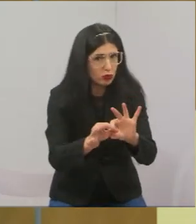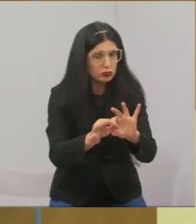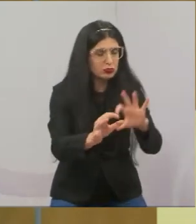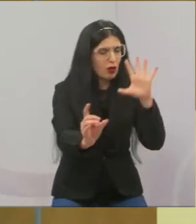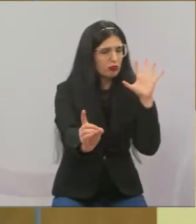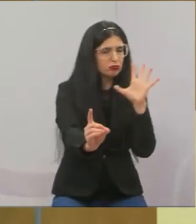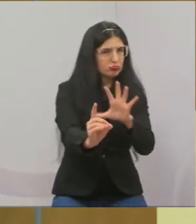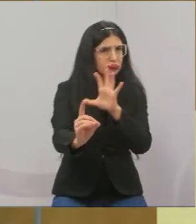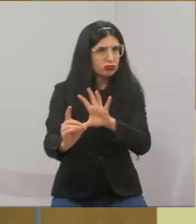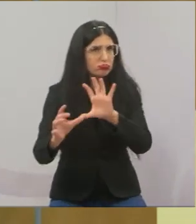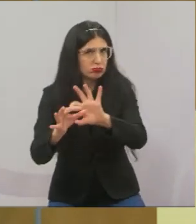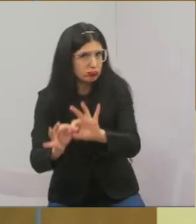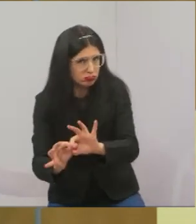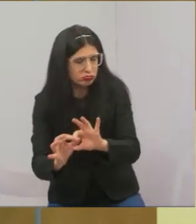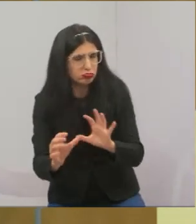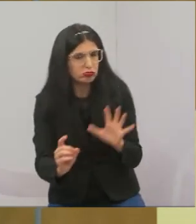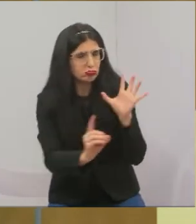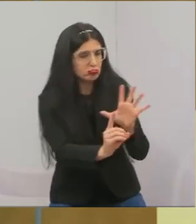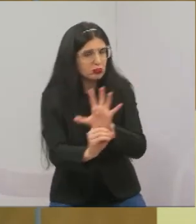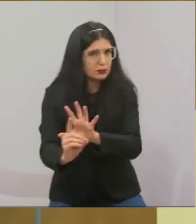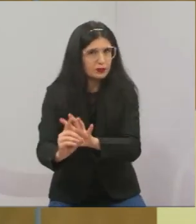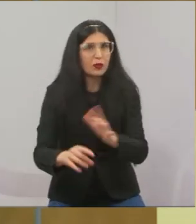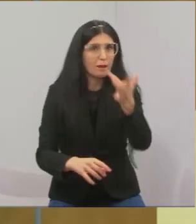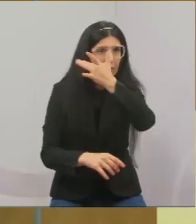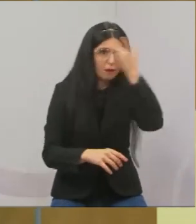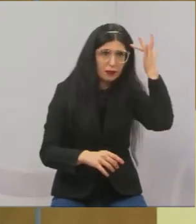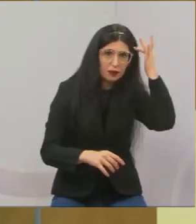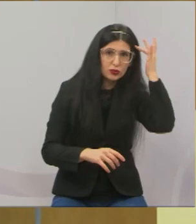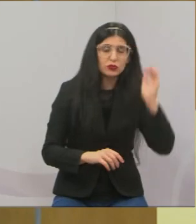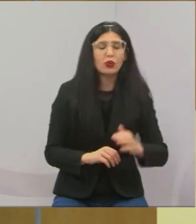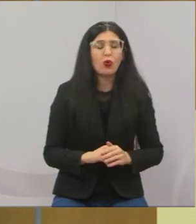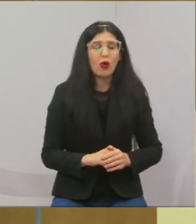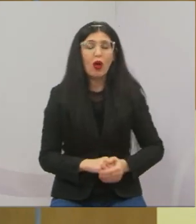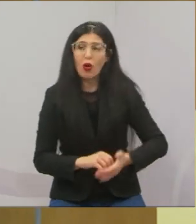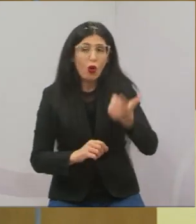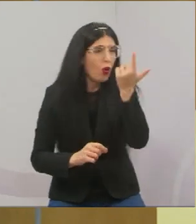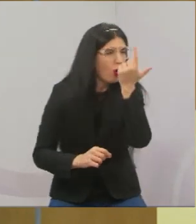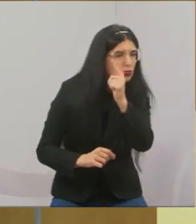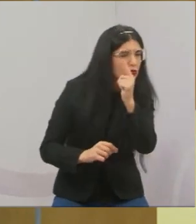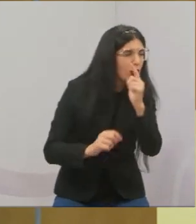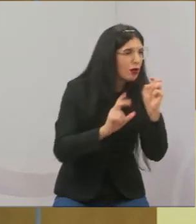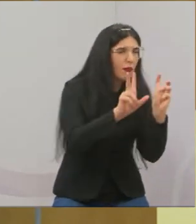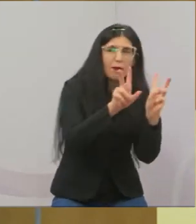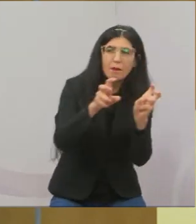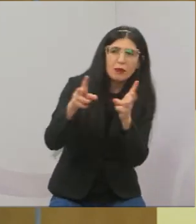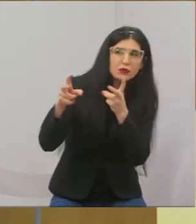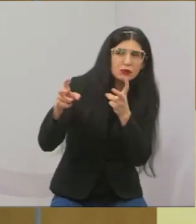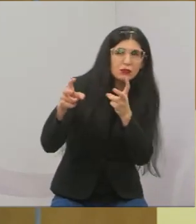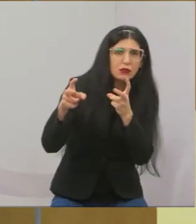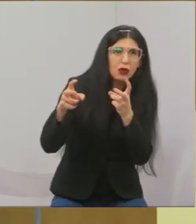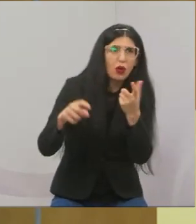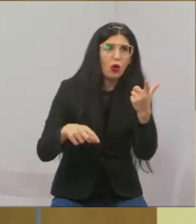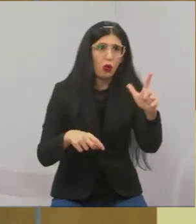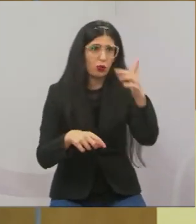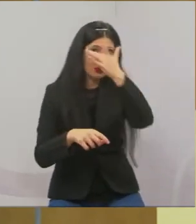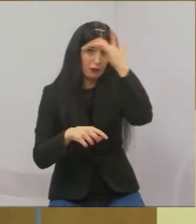fragilidade dos indivíduos, quando apenas consegue identificar os que os